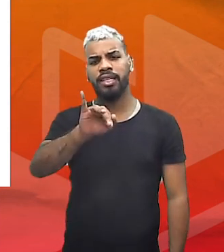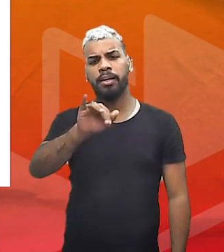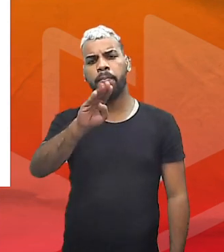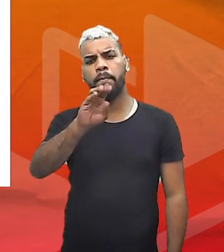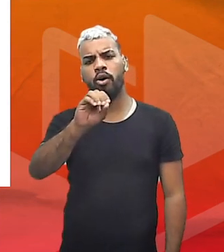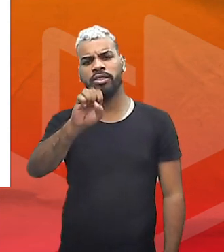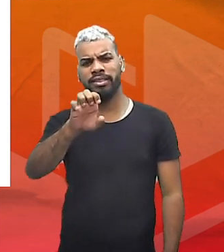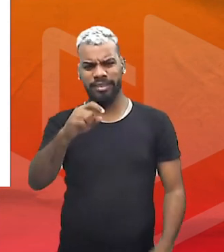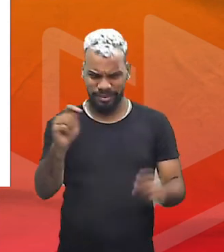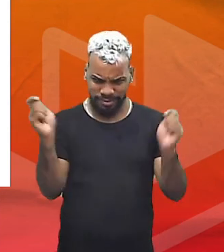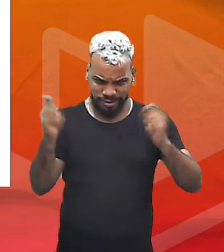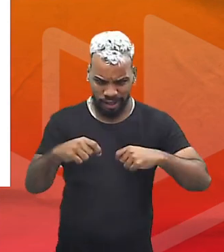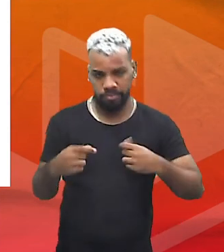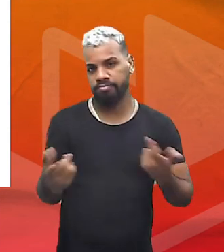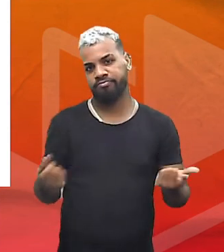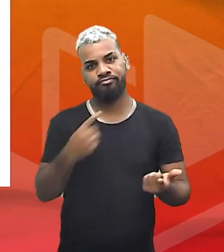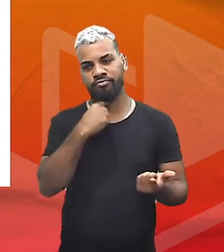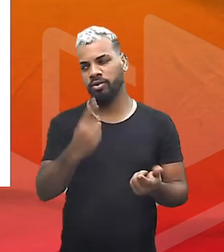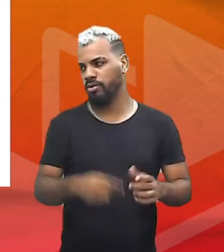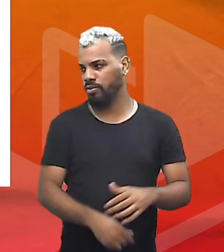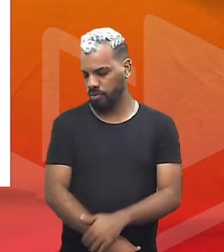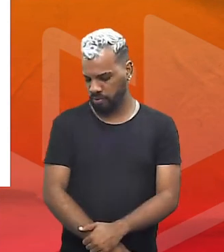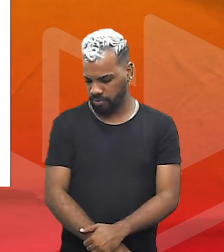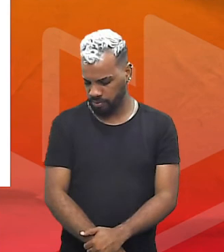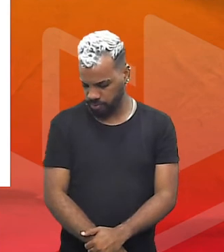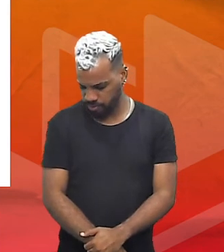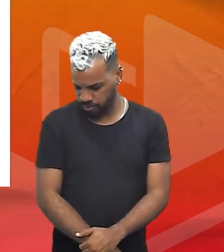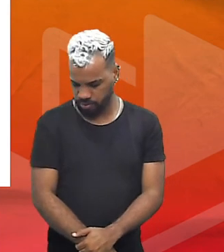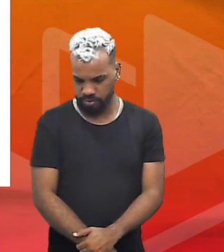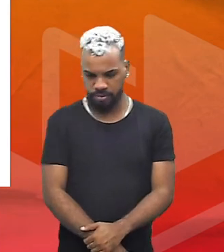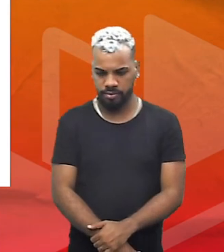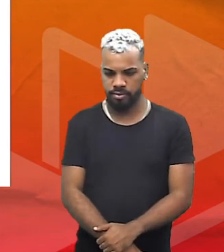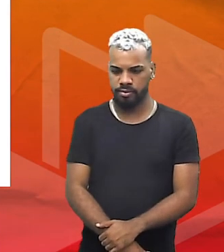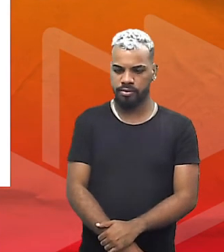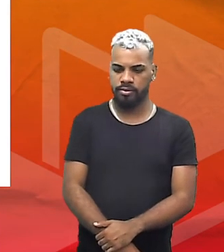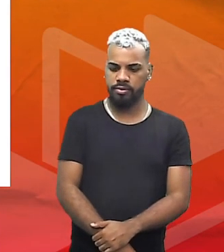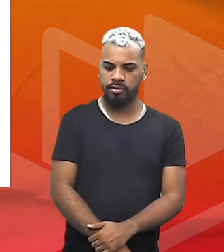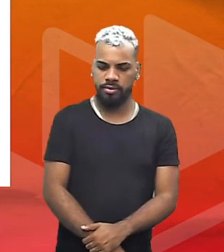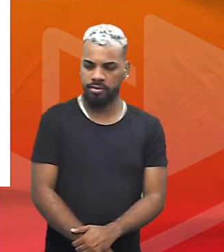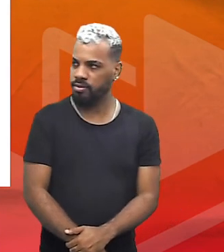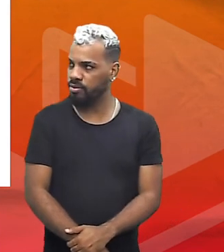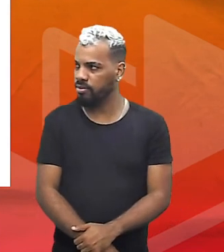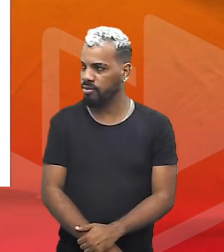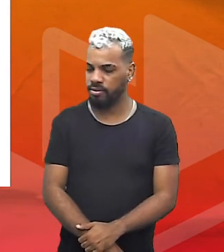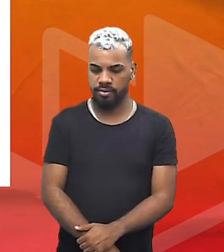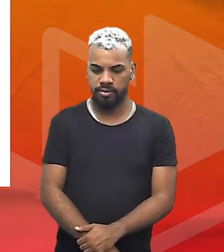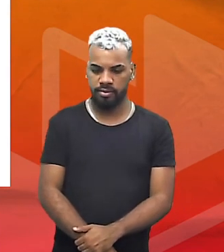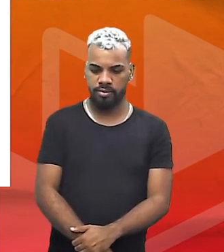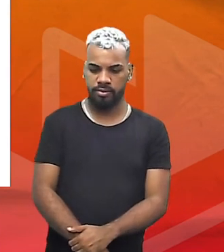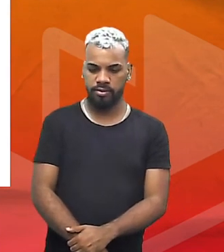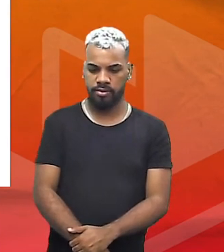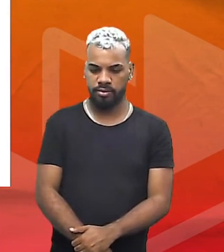não porque a ribose também é um monossacarídeo